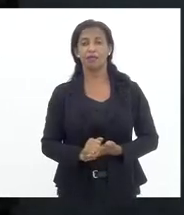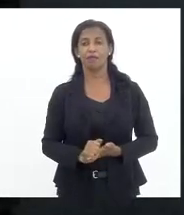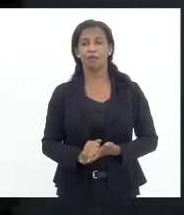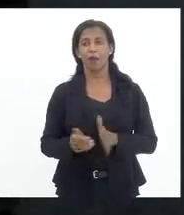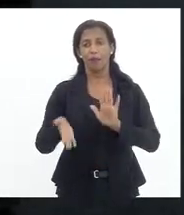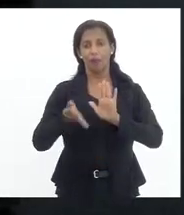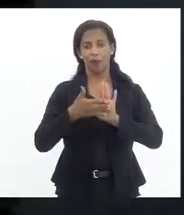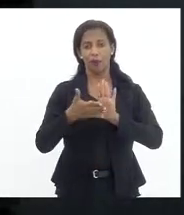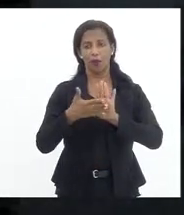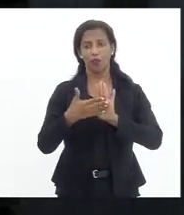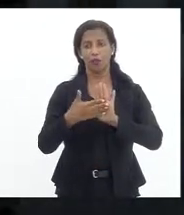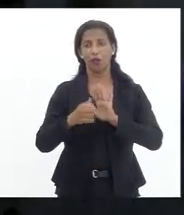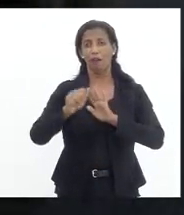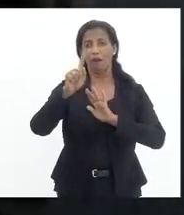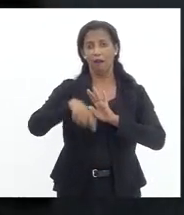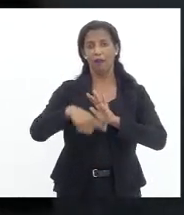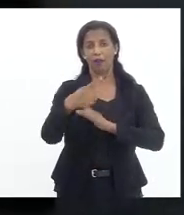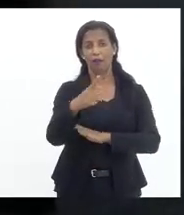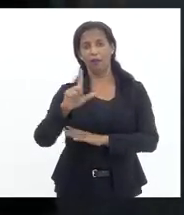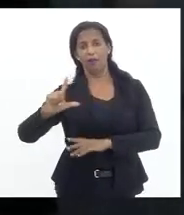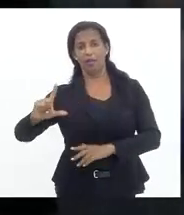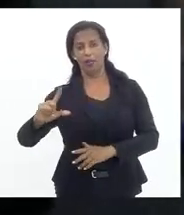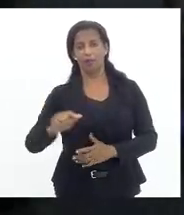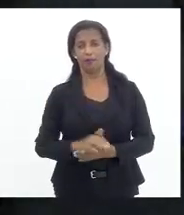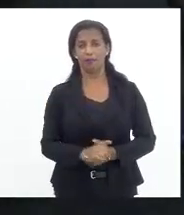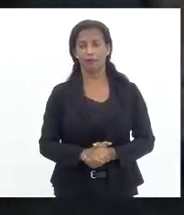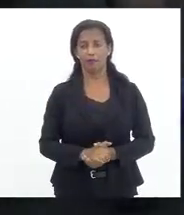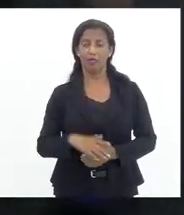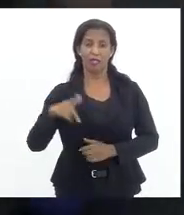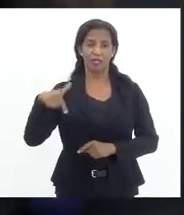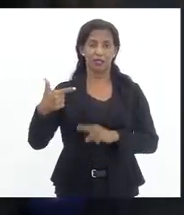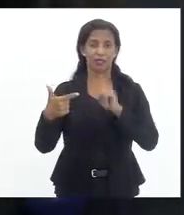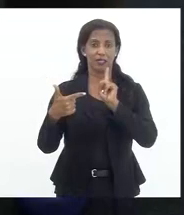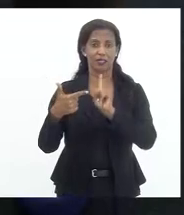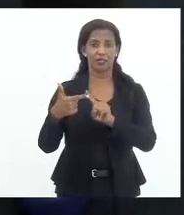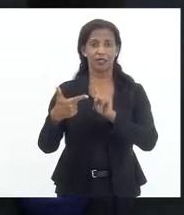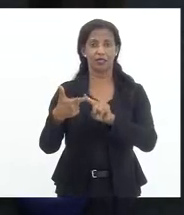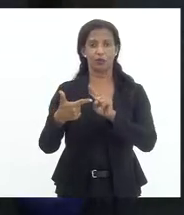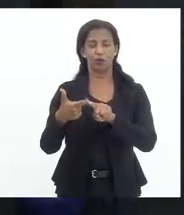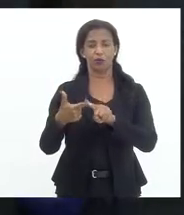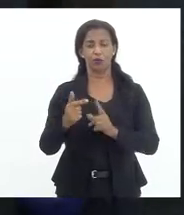esta proposta é um projeto de lei. Segundo, que